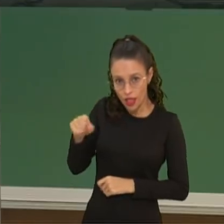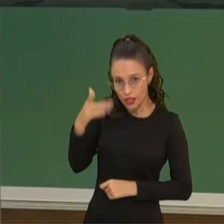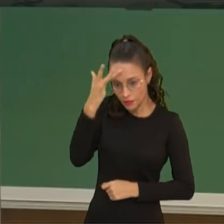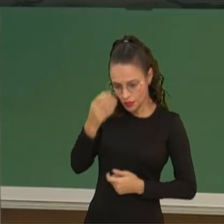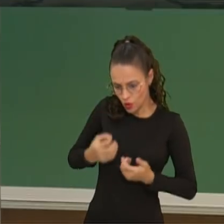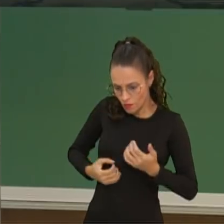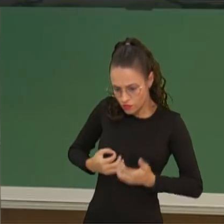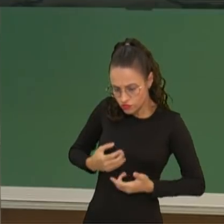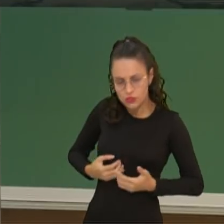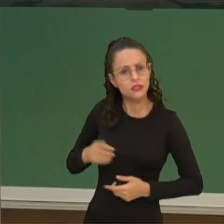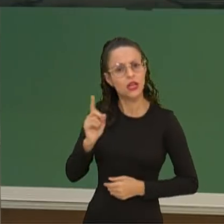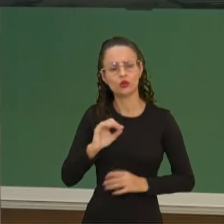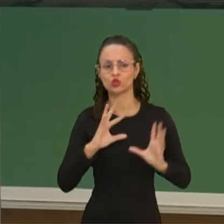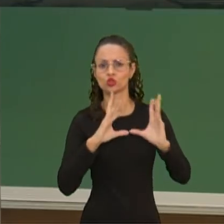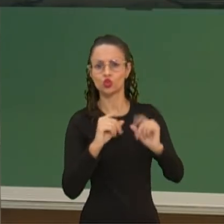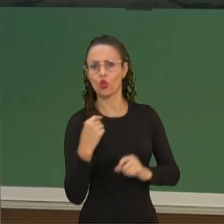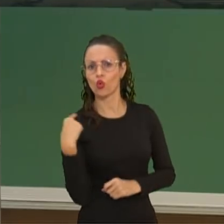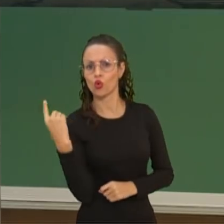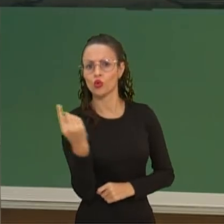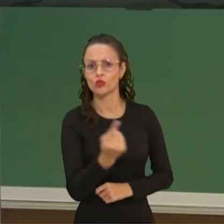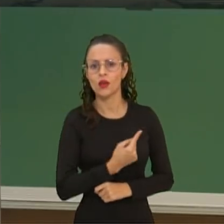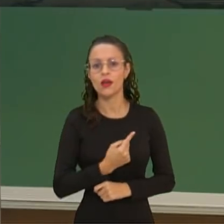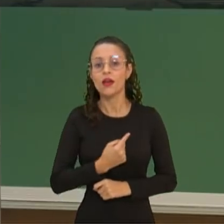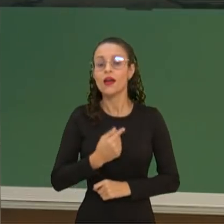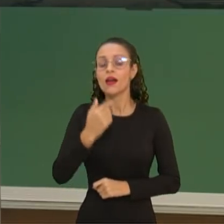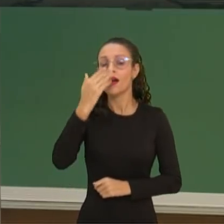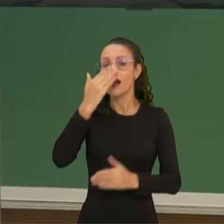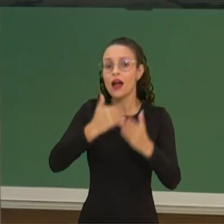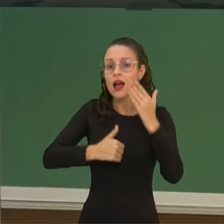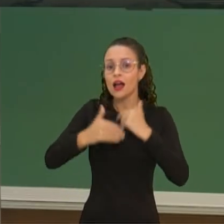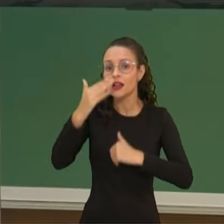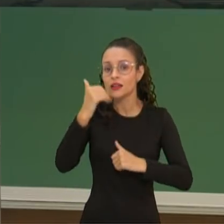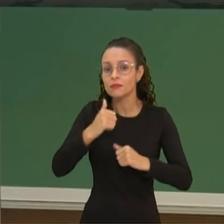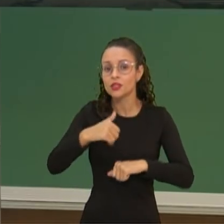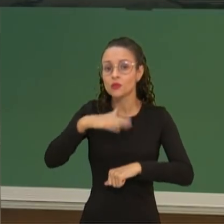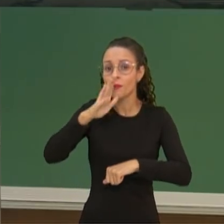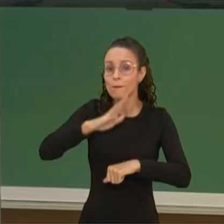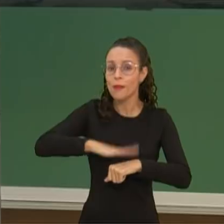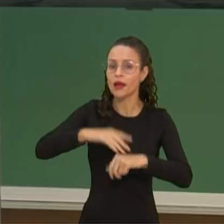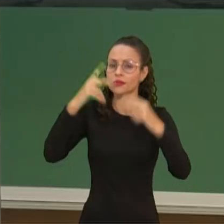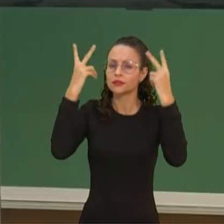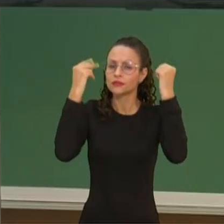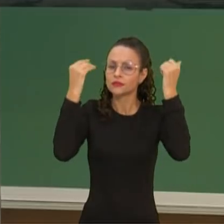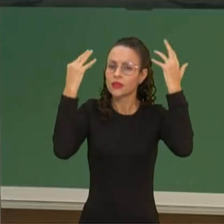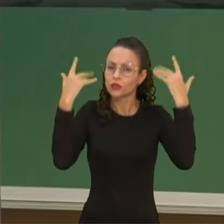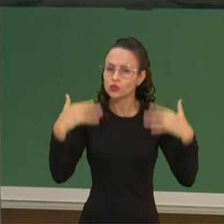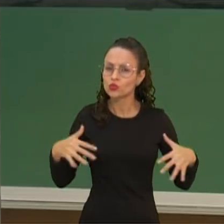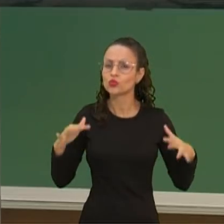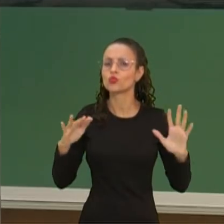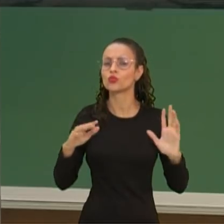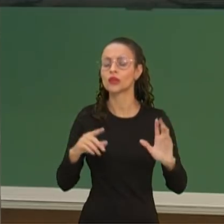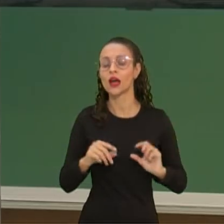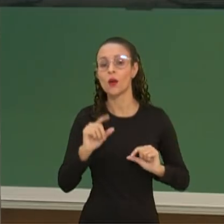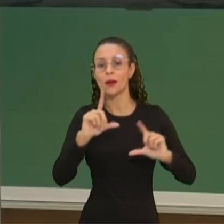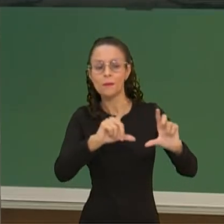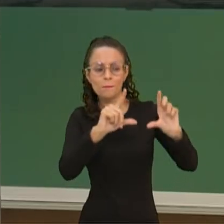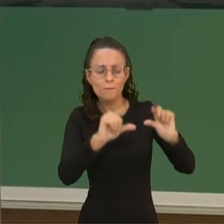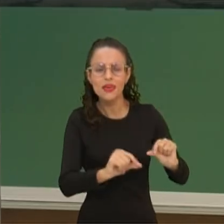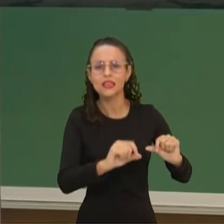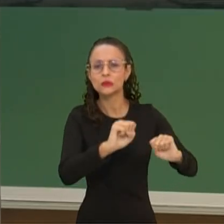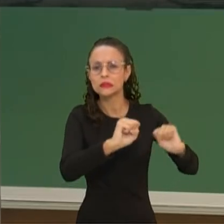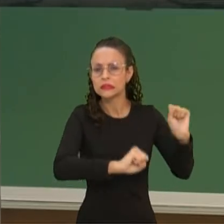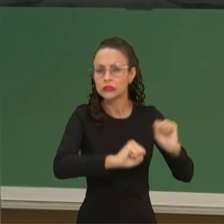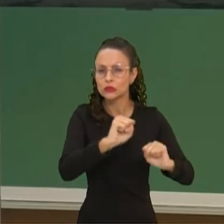com gastrite, mas todos nós. Alimentos mais naturais, menos industrializados, né? Porque aí tem menos conservante,